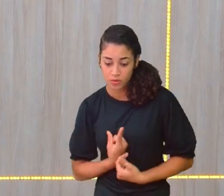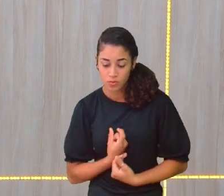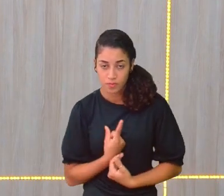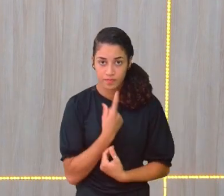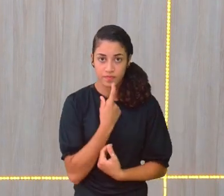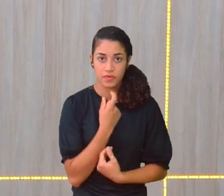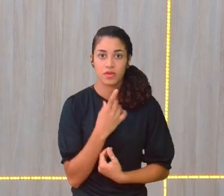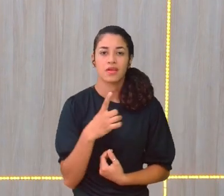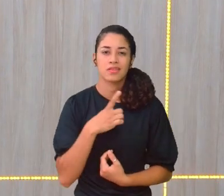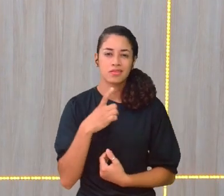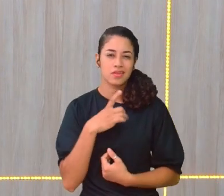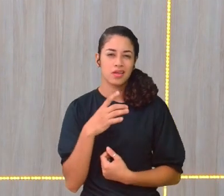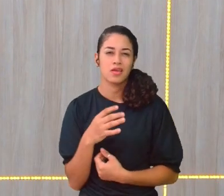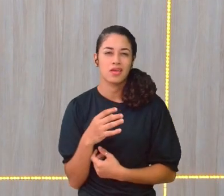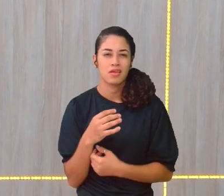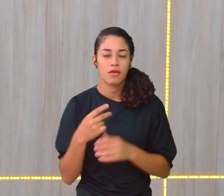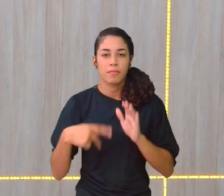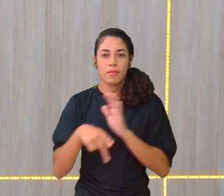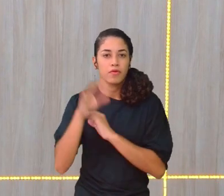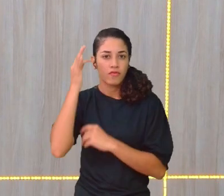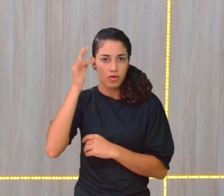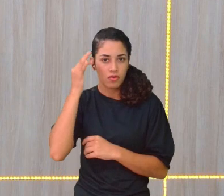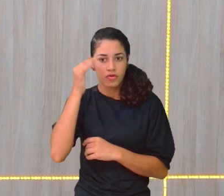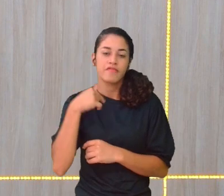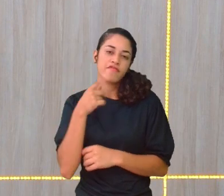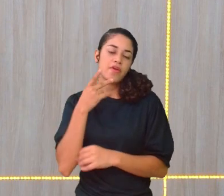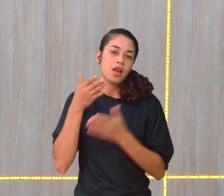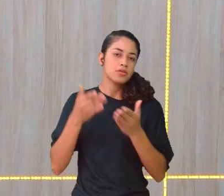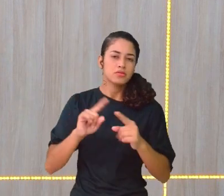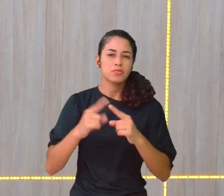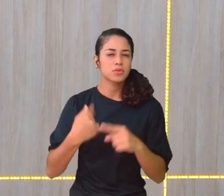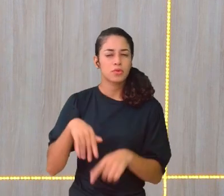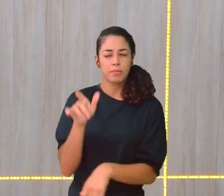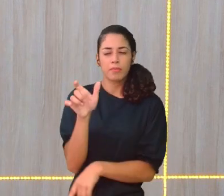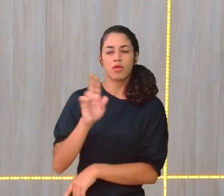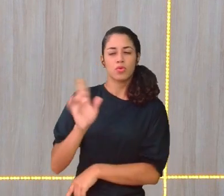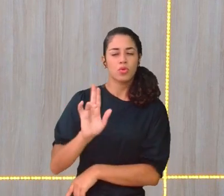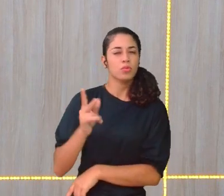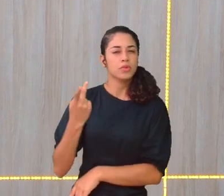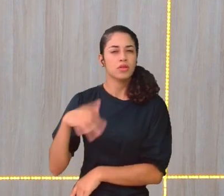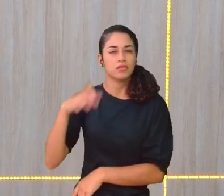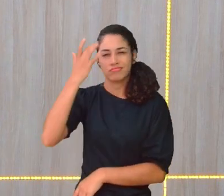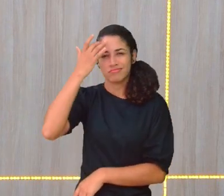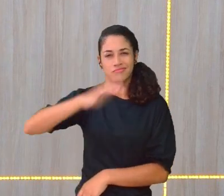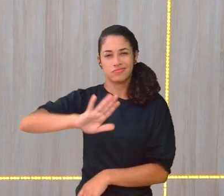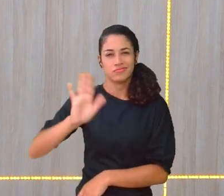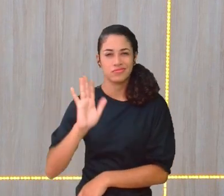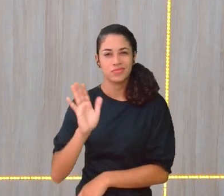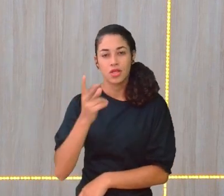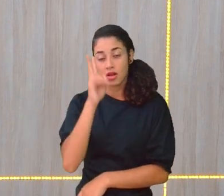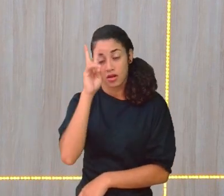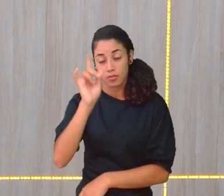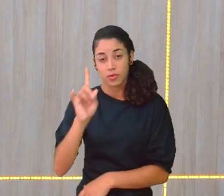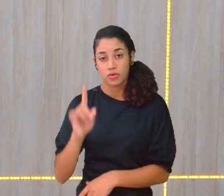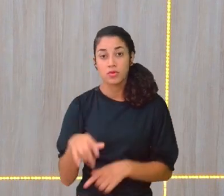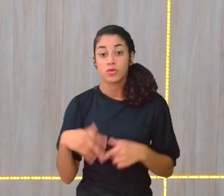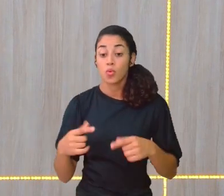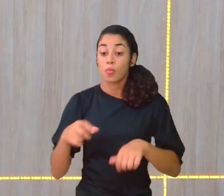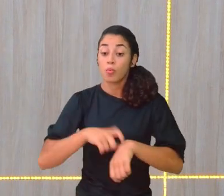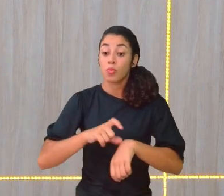que afirma isso. Então, pessoal, nós, quando usamos a linguagem, estamos